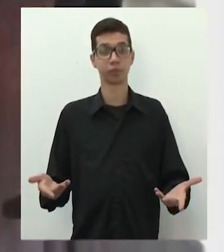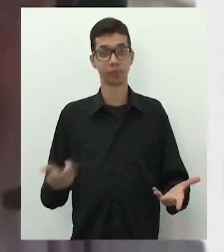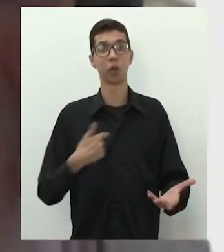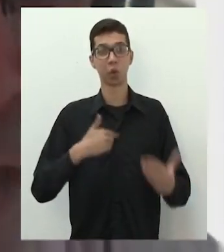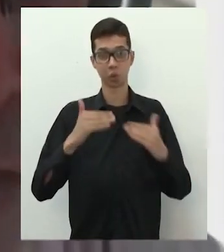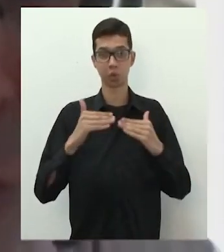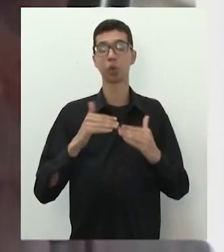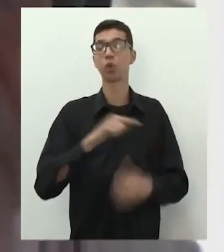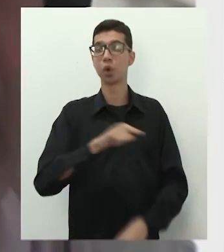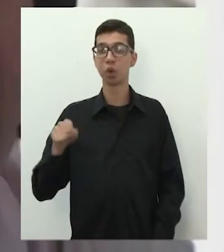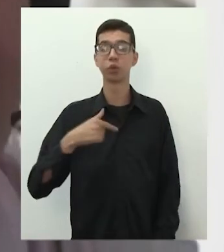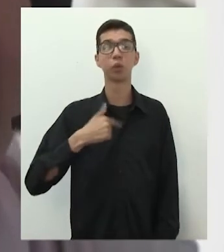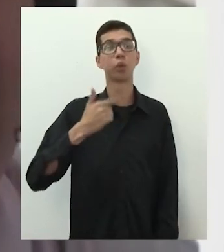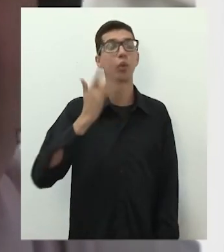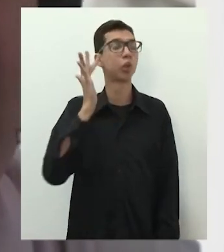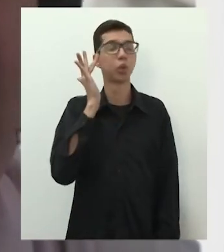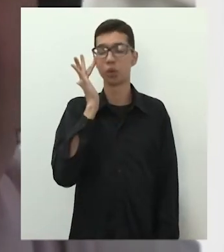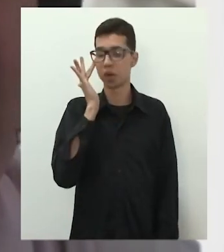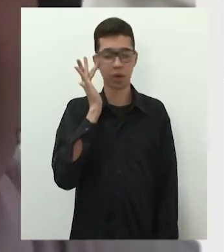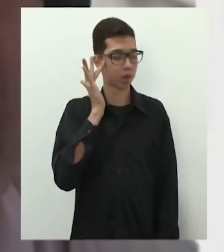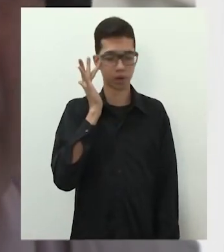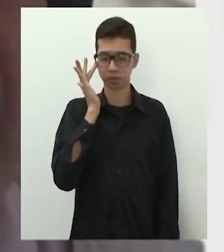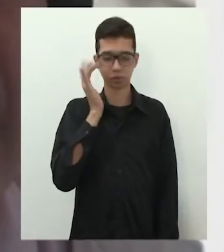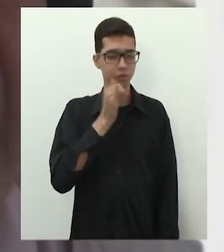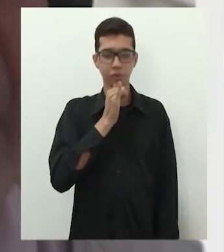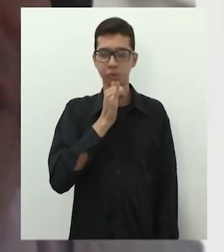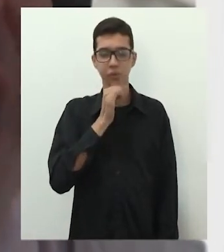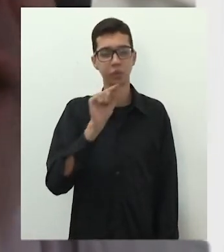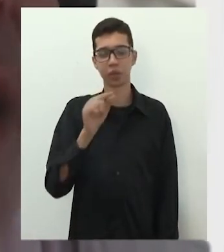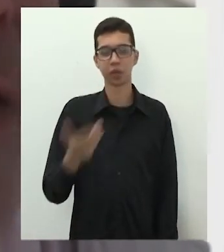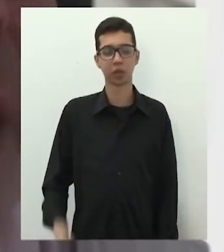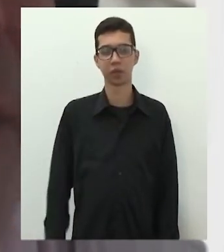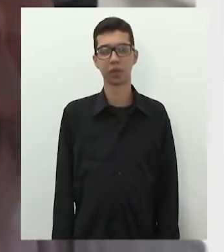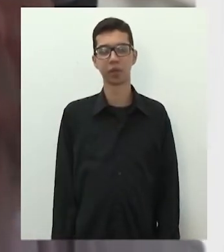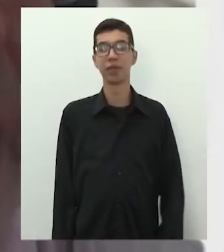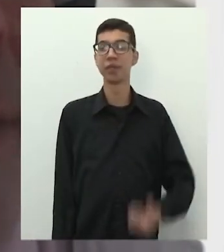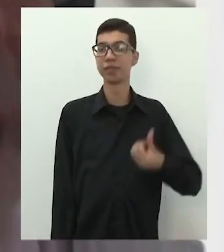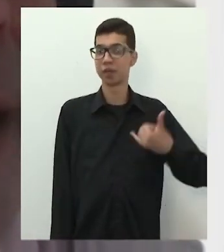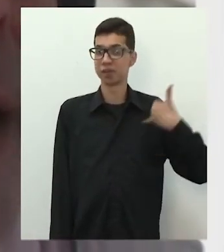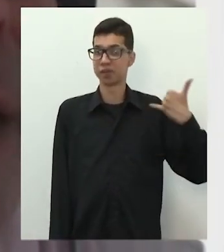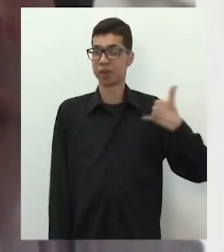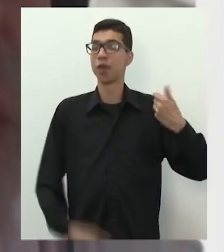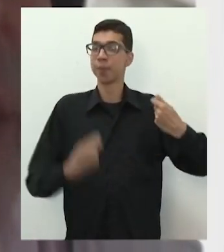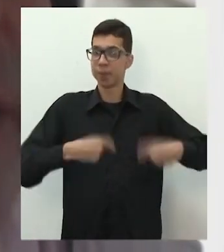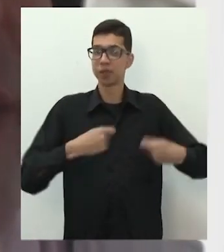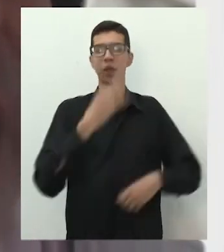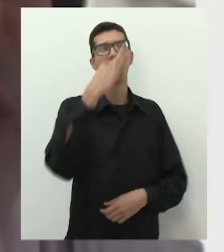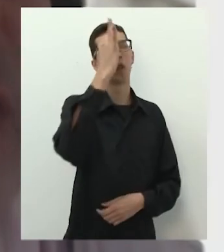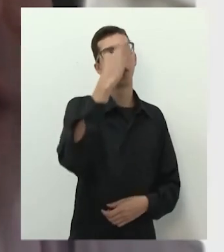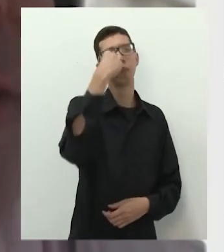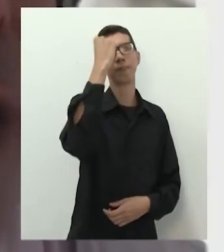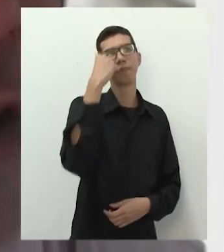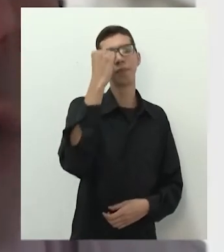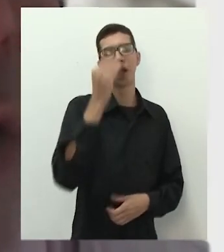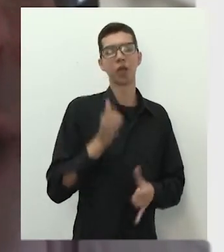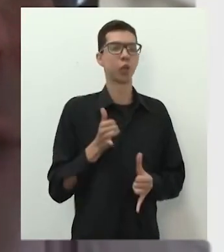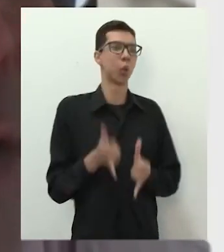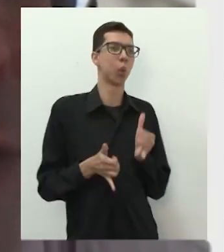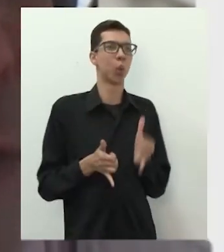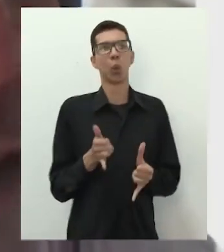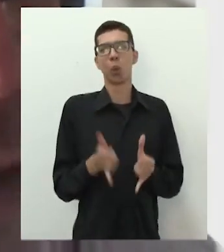levando no consultório, filho com 12, 13 anos, que fez tudo, pôde tudo, ganhou tudo, mandou em tudo, ficou dono